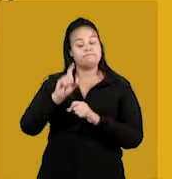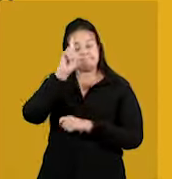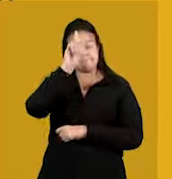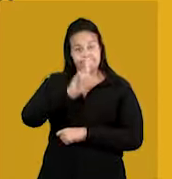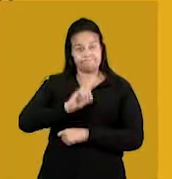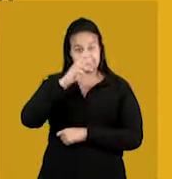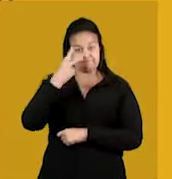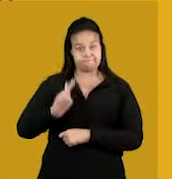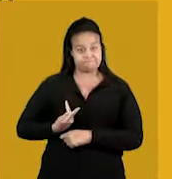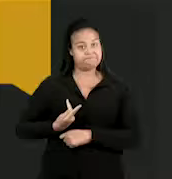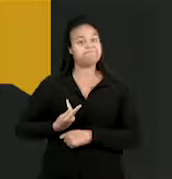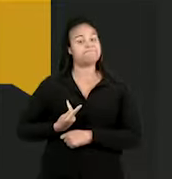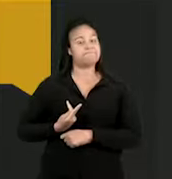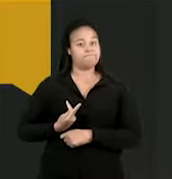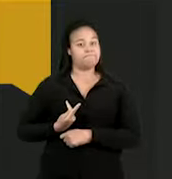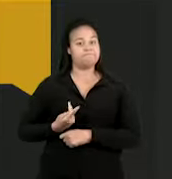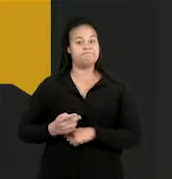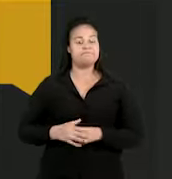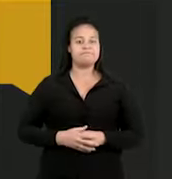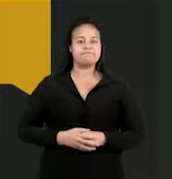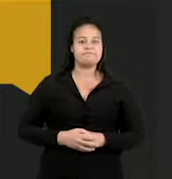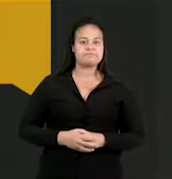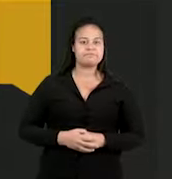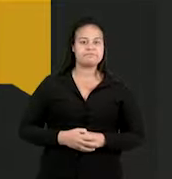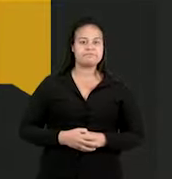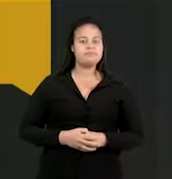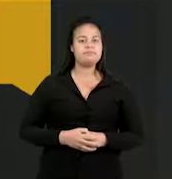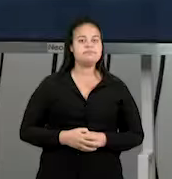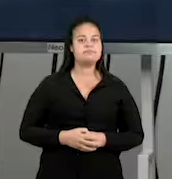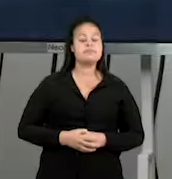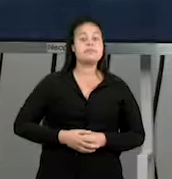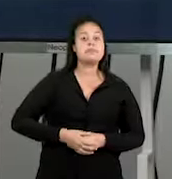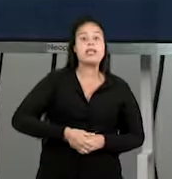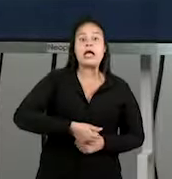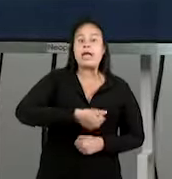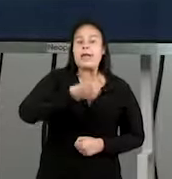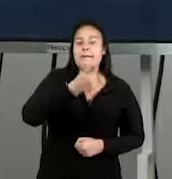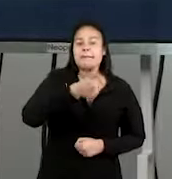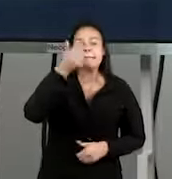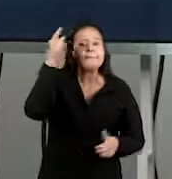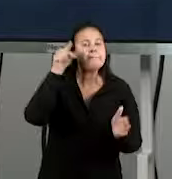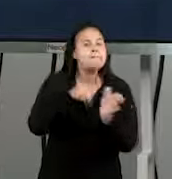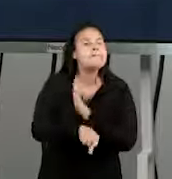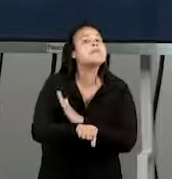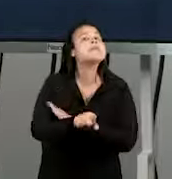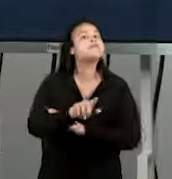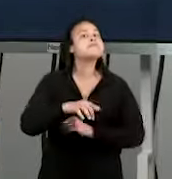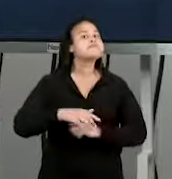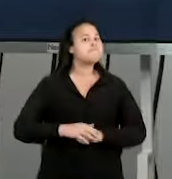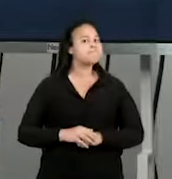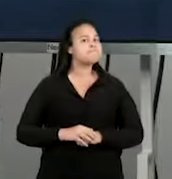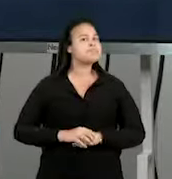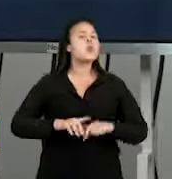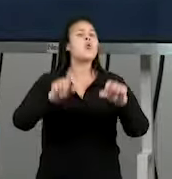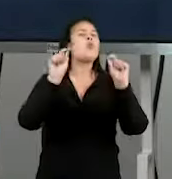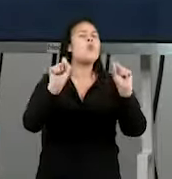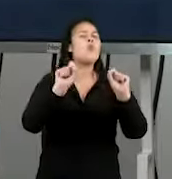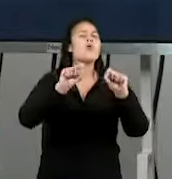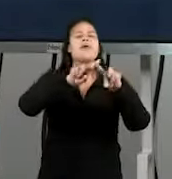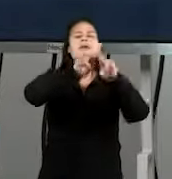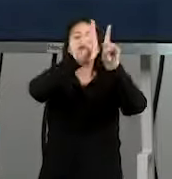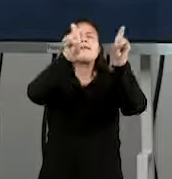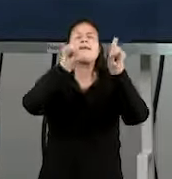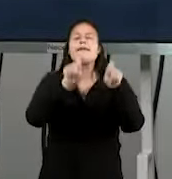direitos humanos. Pois bem, primeira pergunta que eu quero fazer para vocês hoje: o que são